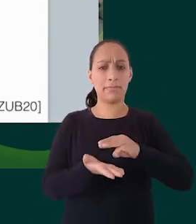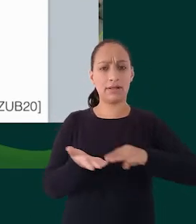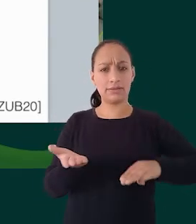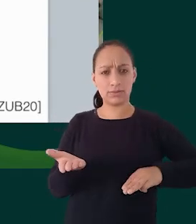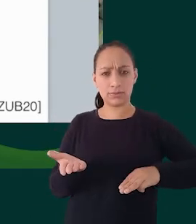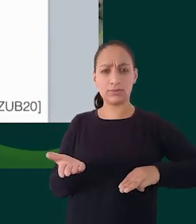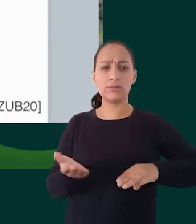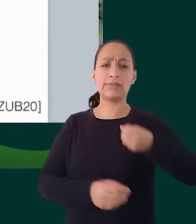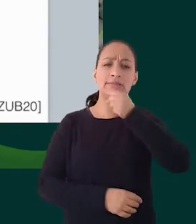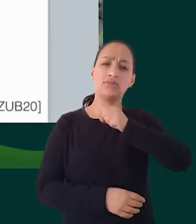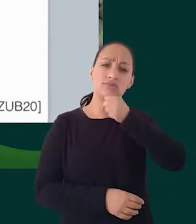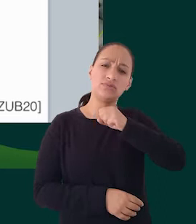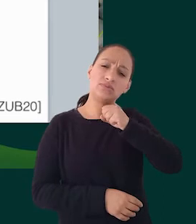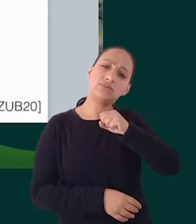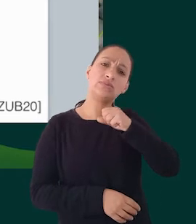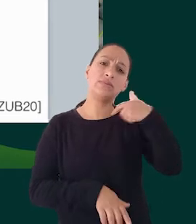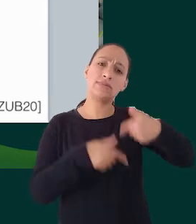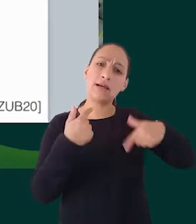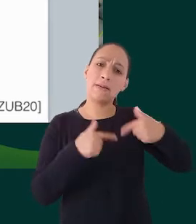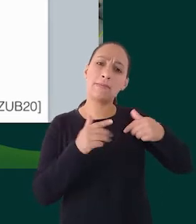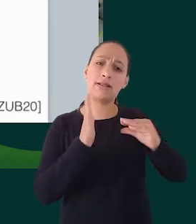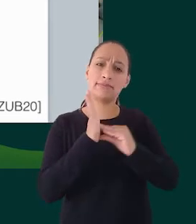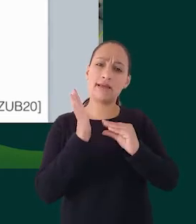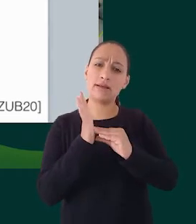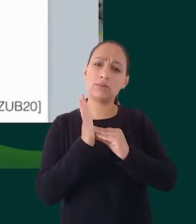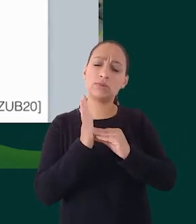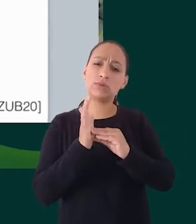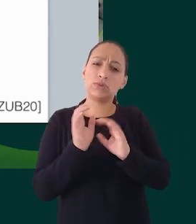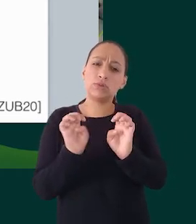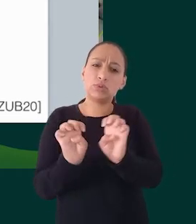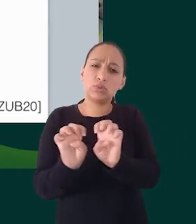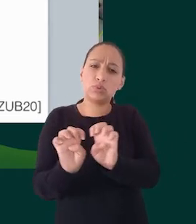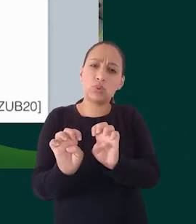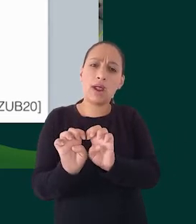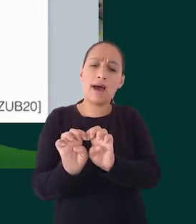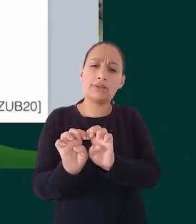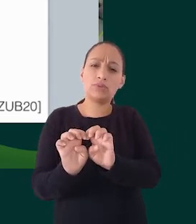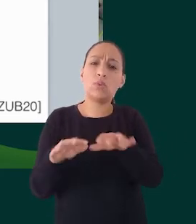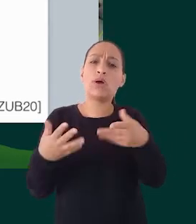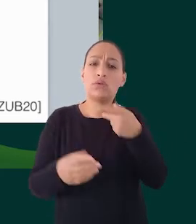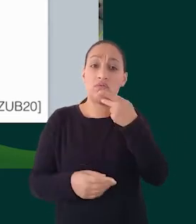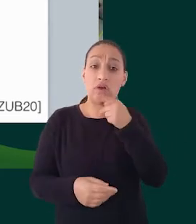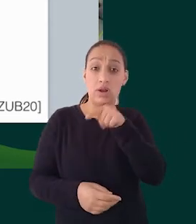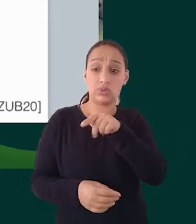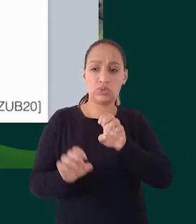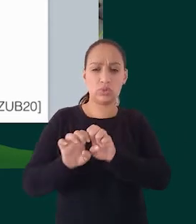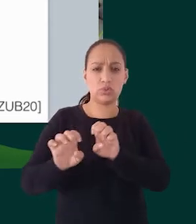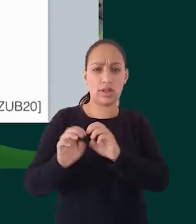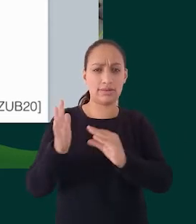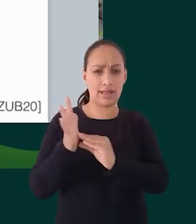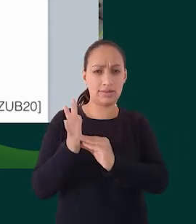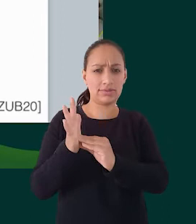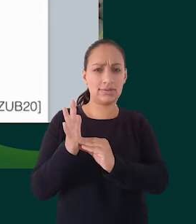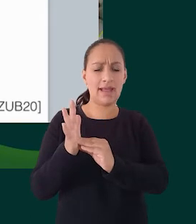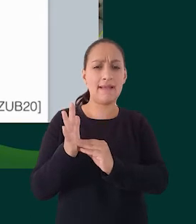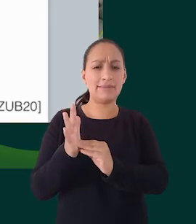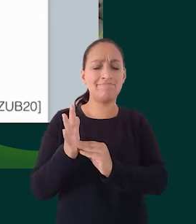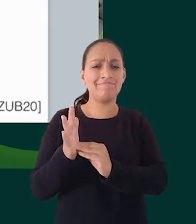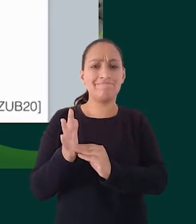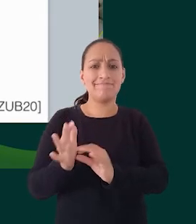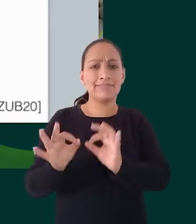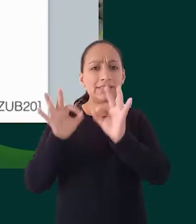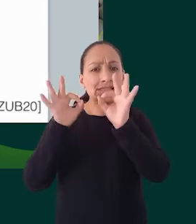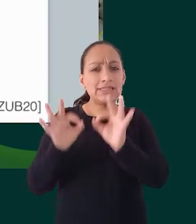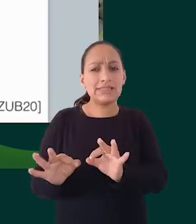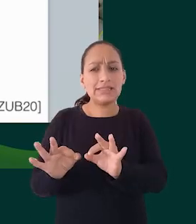mais antigos, que trabalham com dados estruturados, normalmente. Quando eu falo de dados estruturados, dados bem definidos, diferente